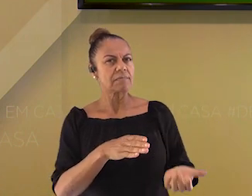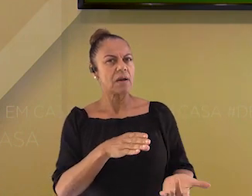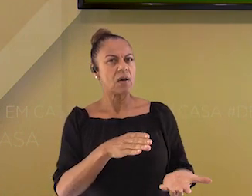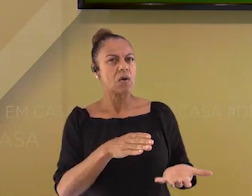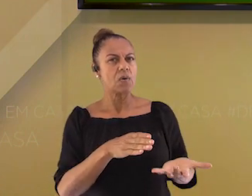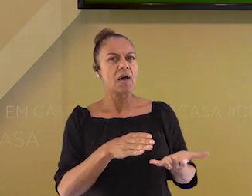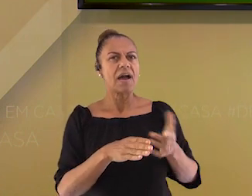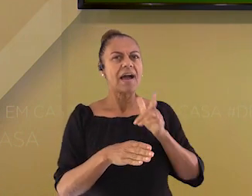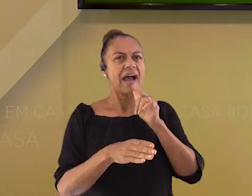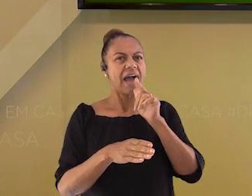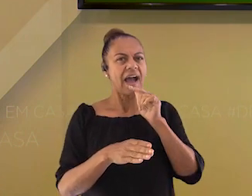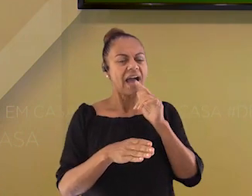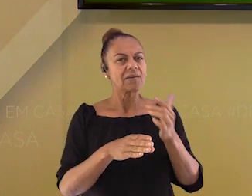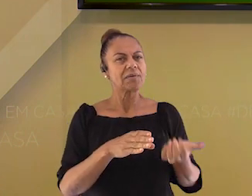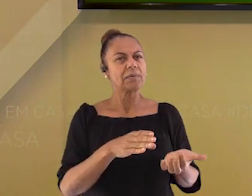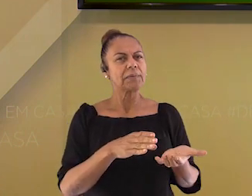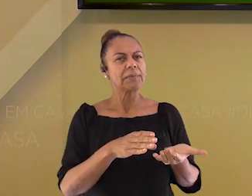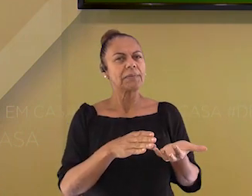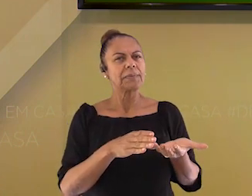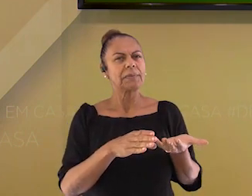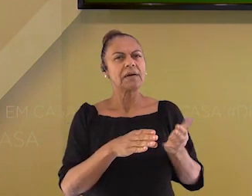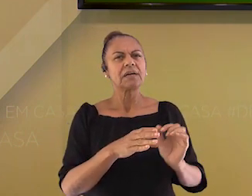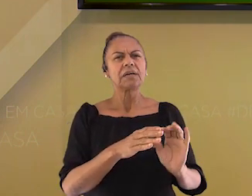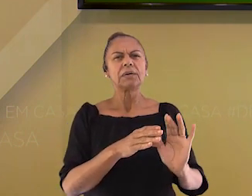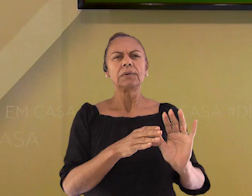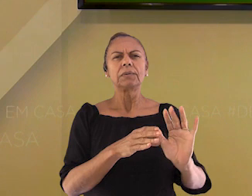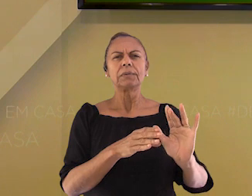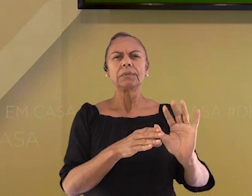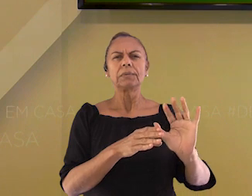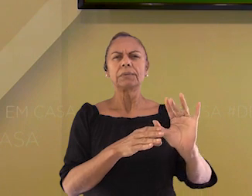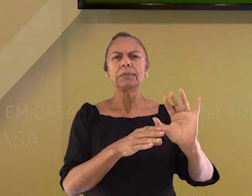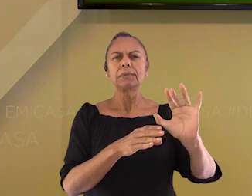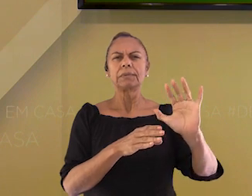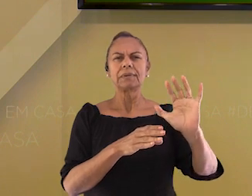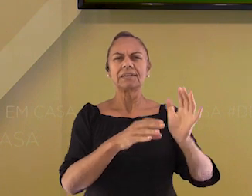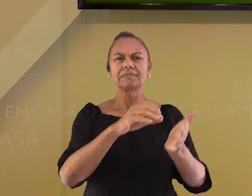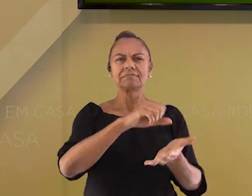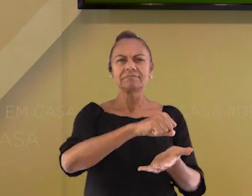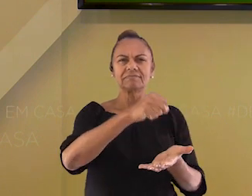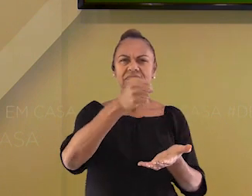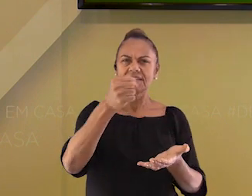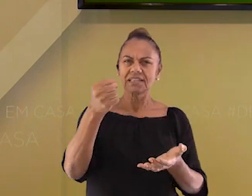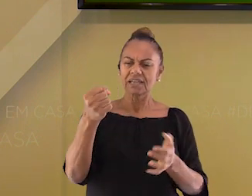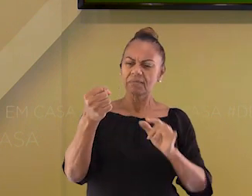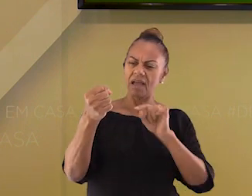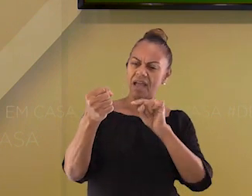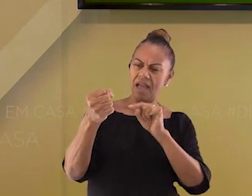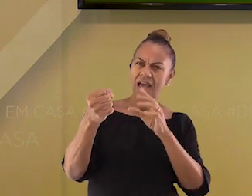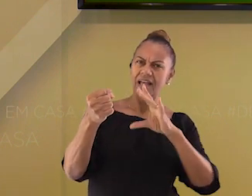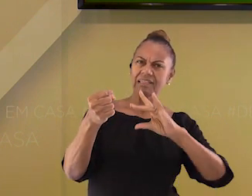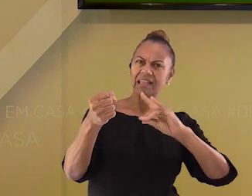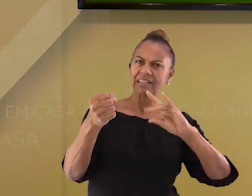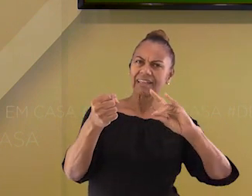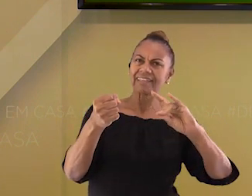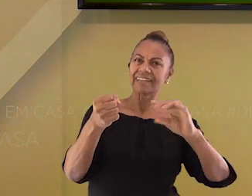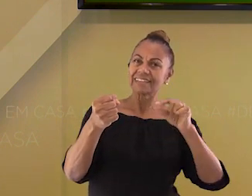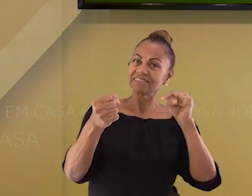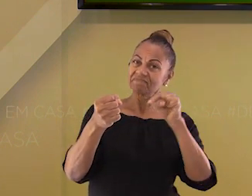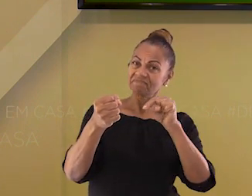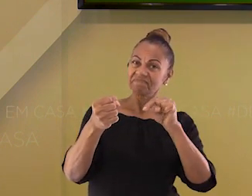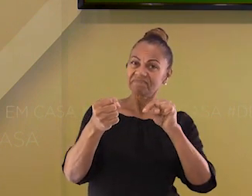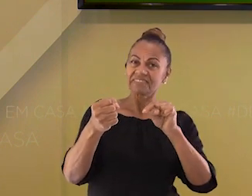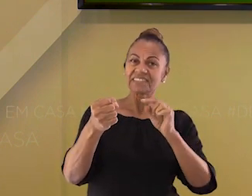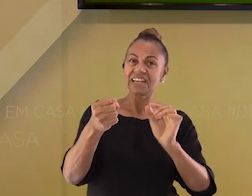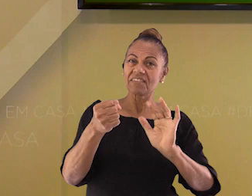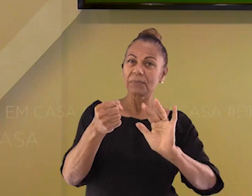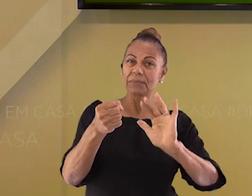libera vapor. Já reparou na tampa da panela toda molhada? Isso é o vapor de água. Repare isso